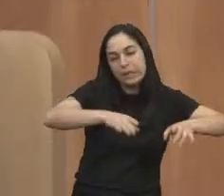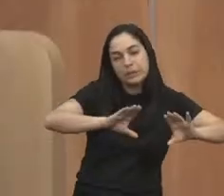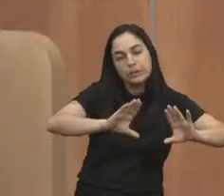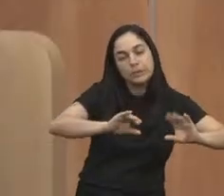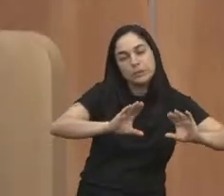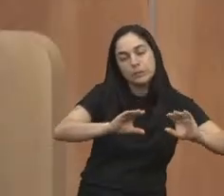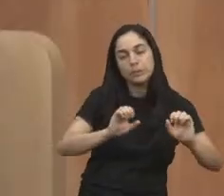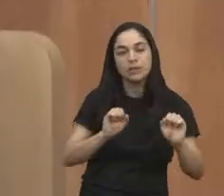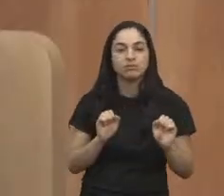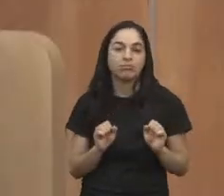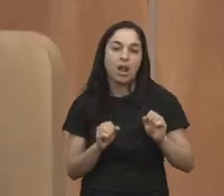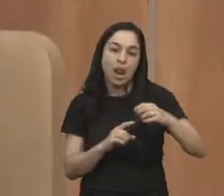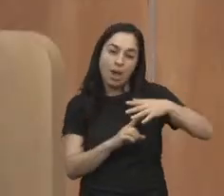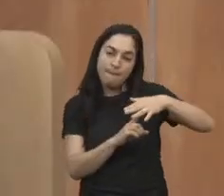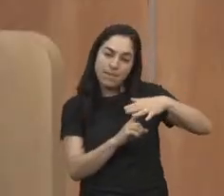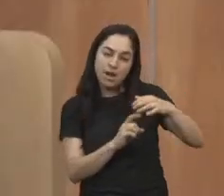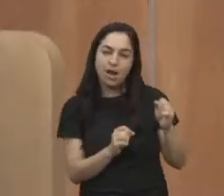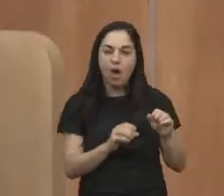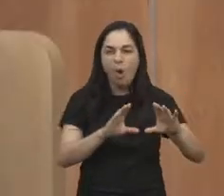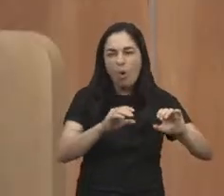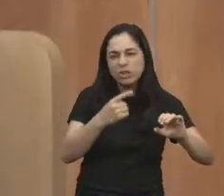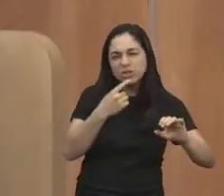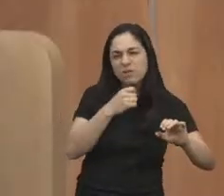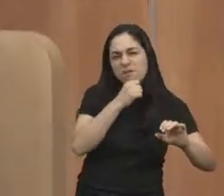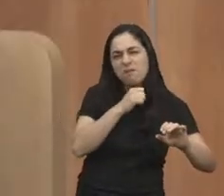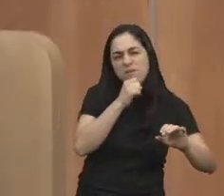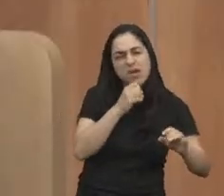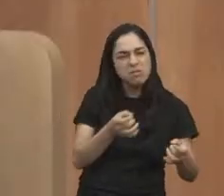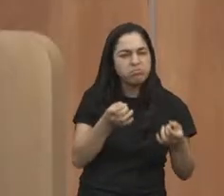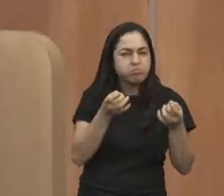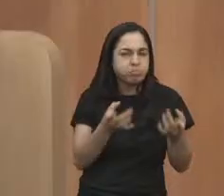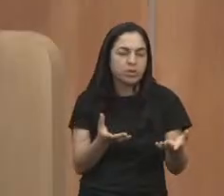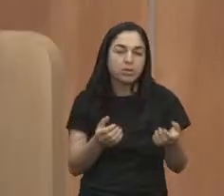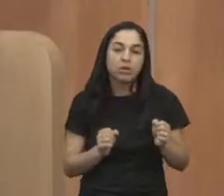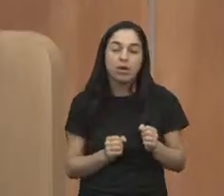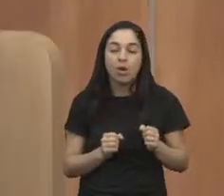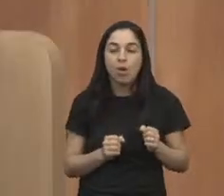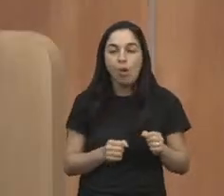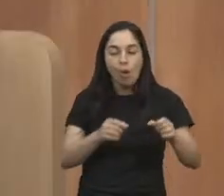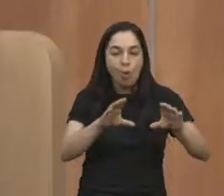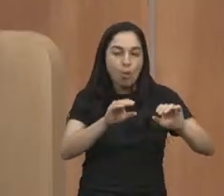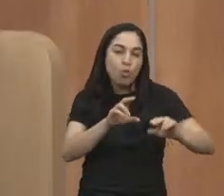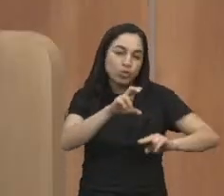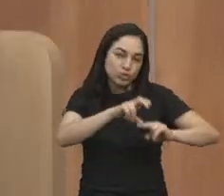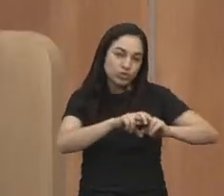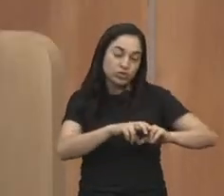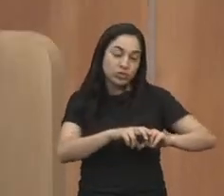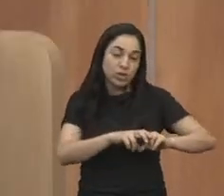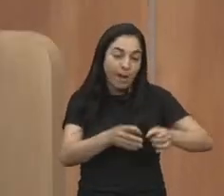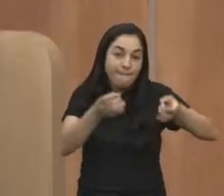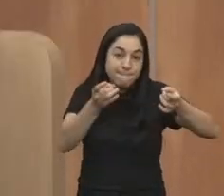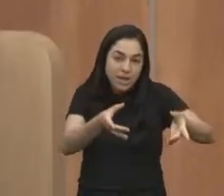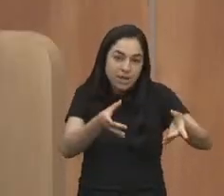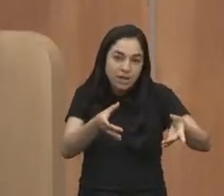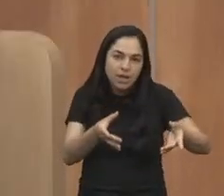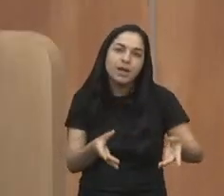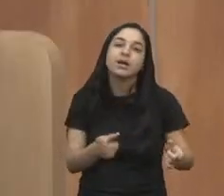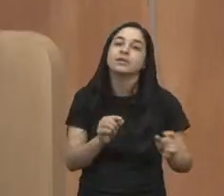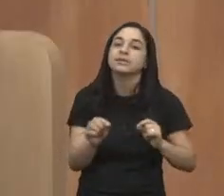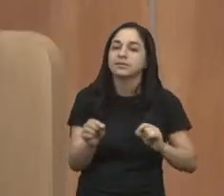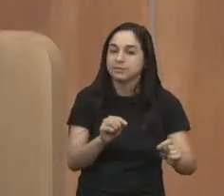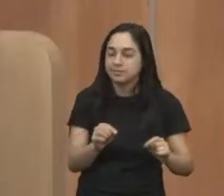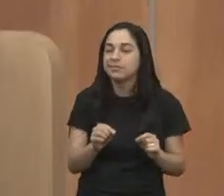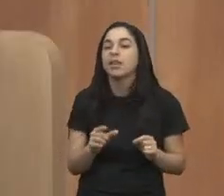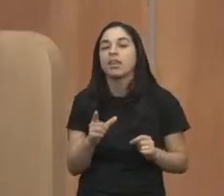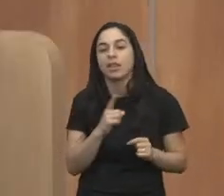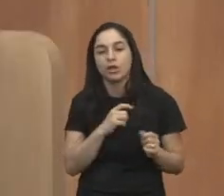numa praça, um colchão velho numa rua, num terreno, numa área aberta da prefeitura, é a fiscalização de posturas com o apoio da